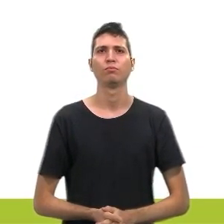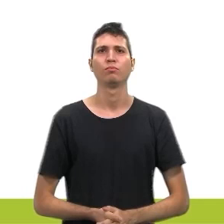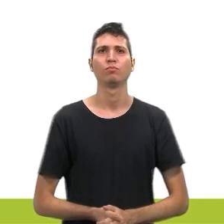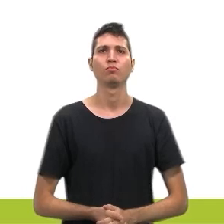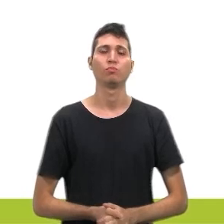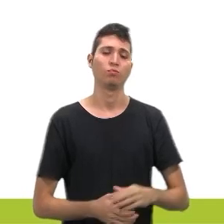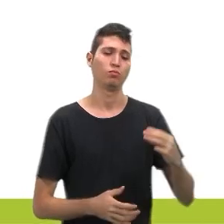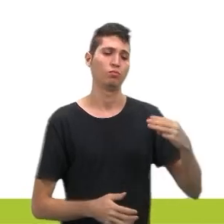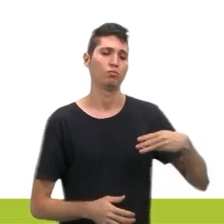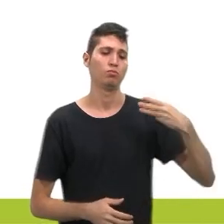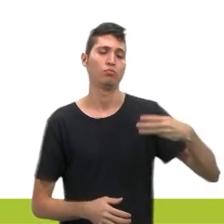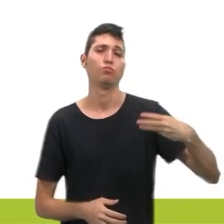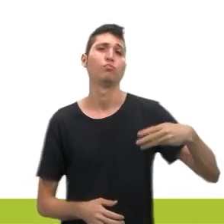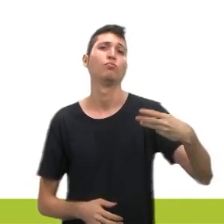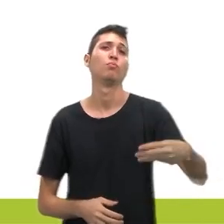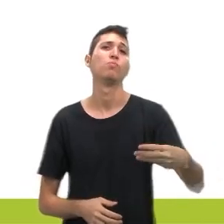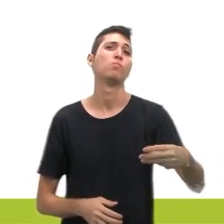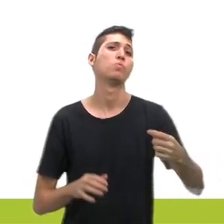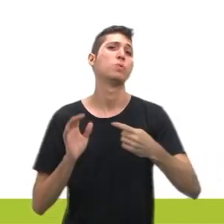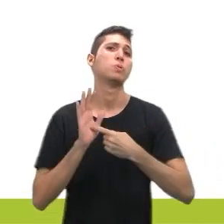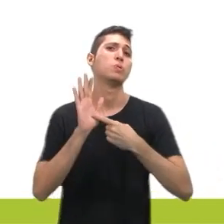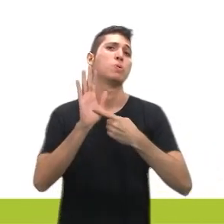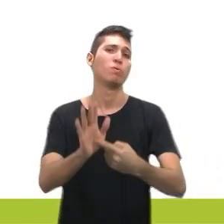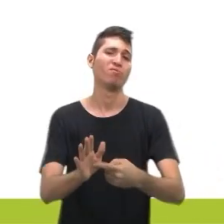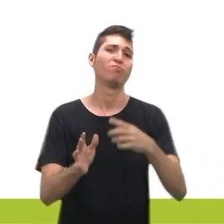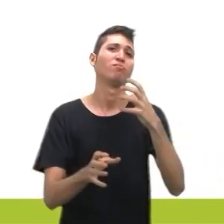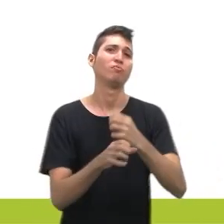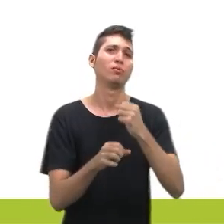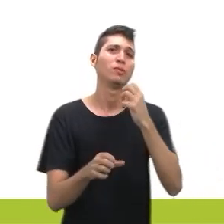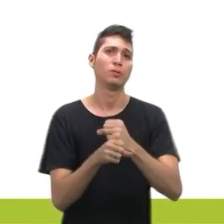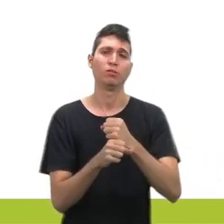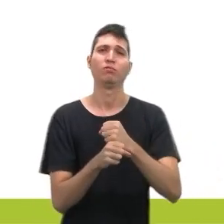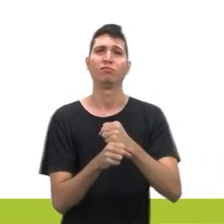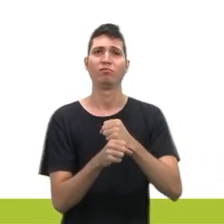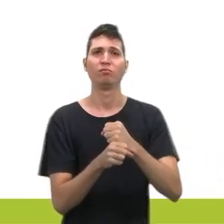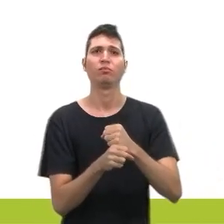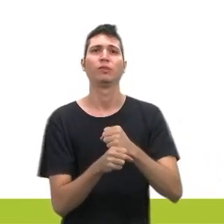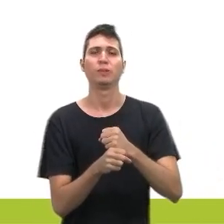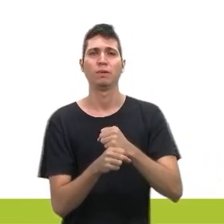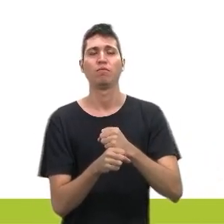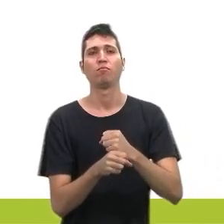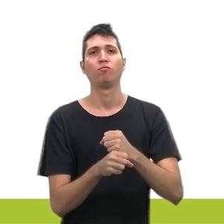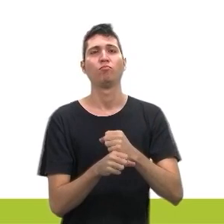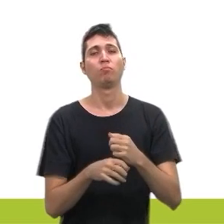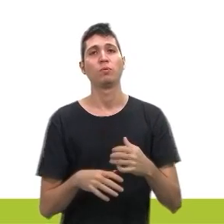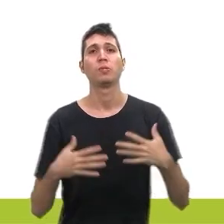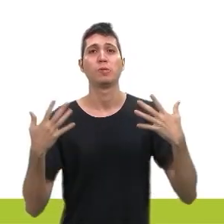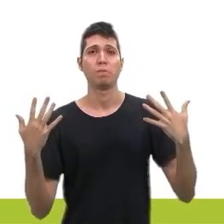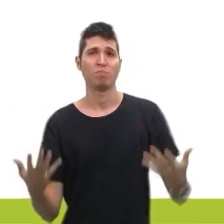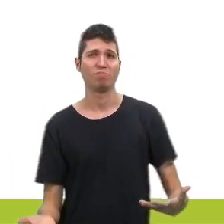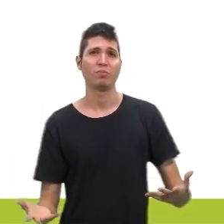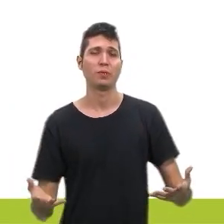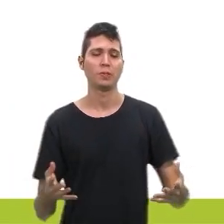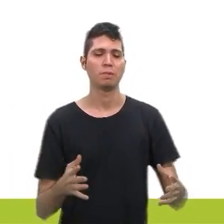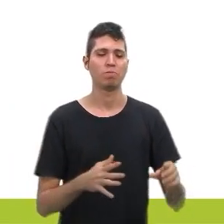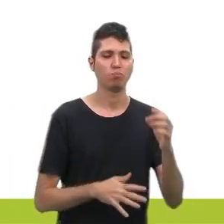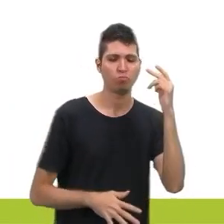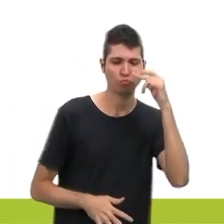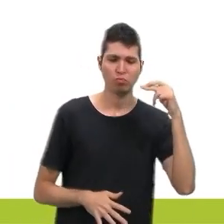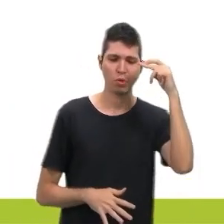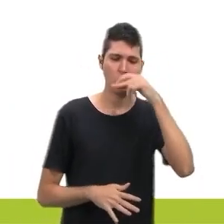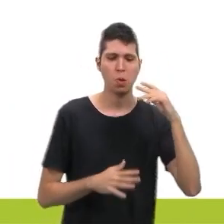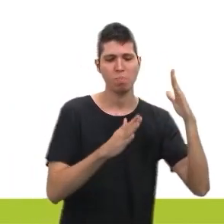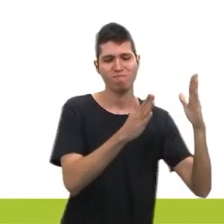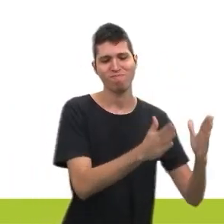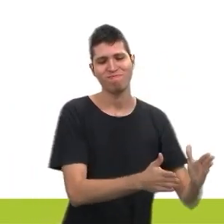Moda. A moda representa o valor mais frequente de um conjunto de dados. Sendo assim, para defini-la, basta observar a frequência